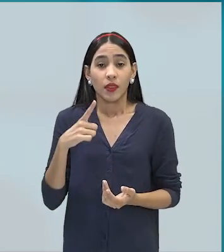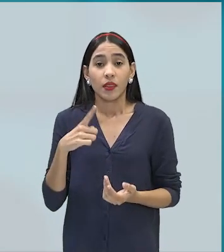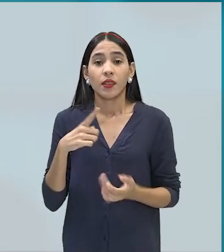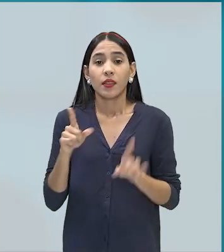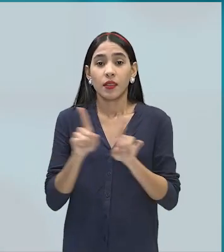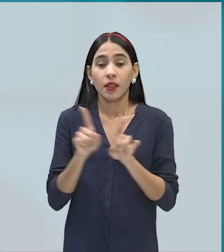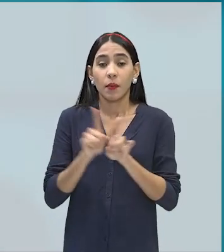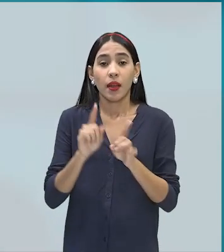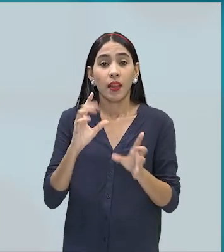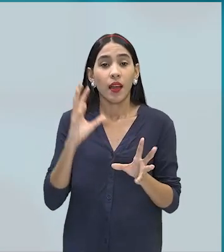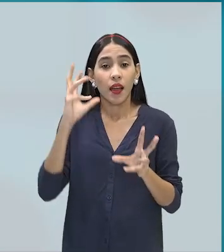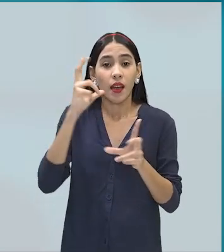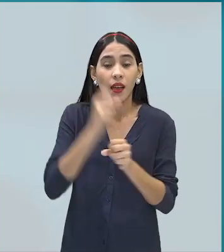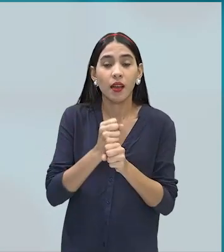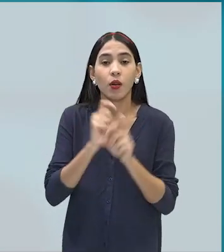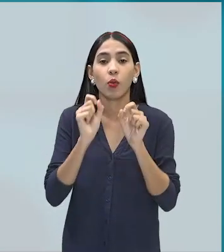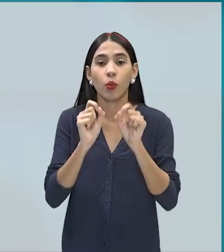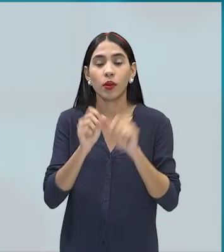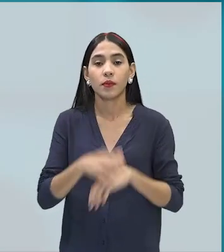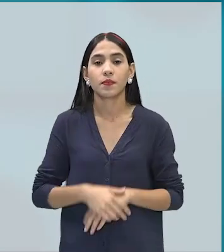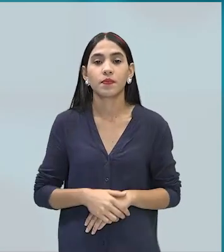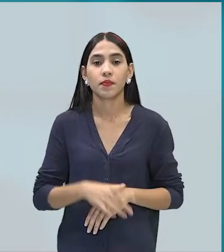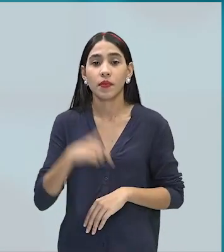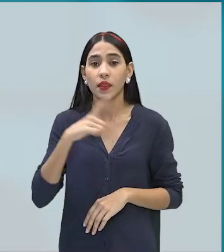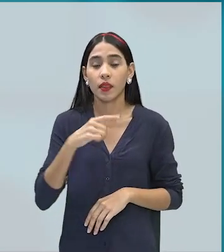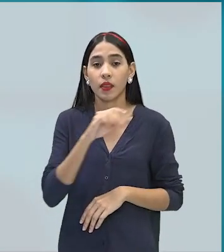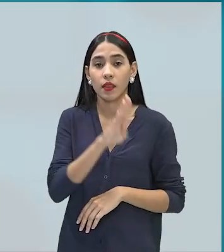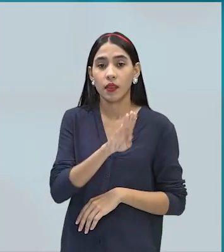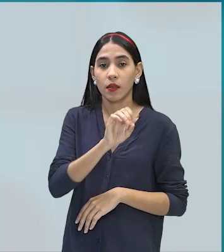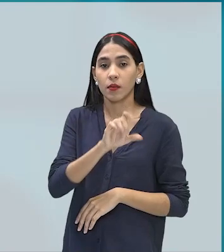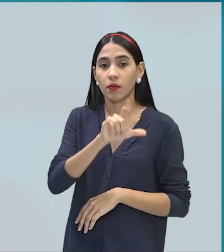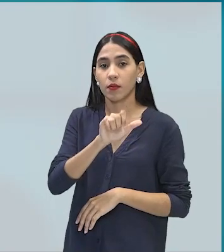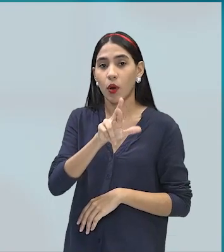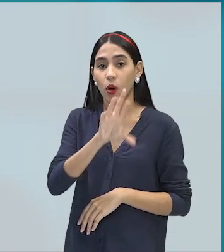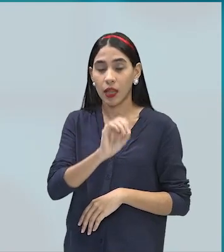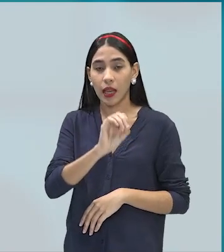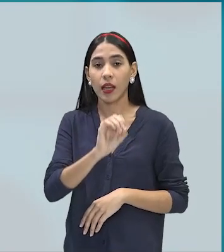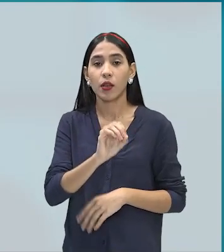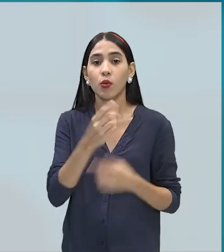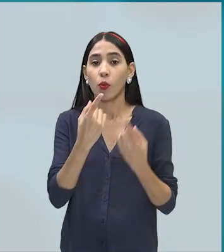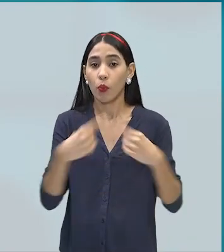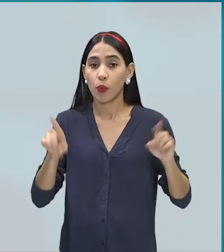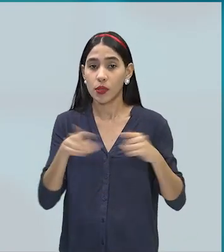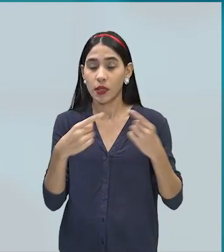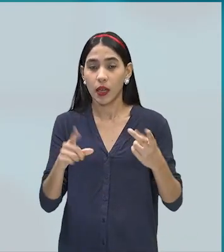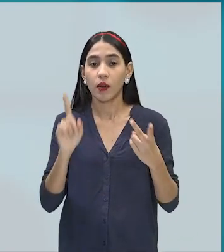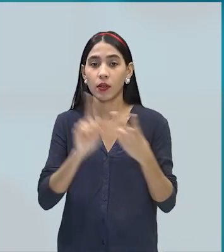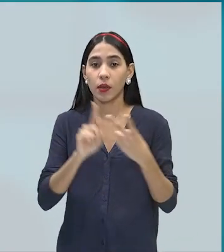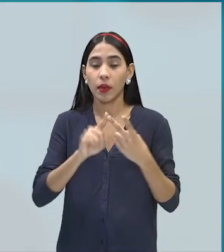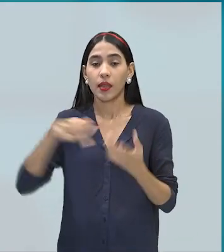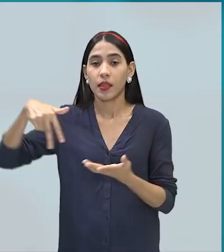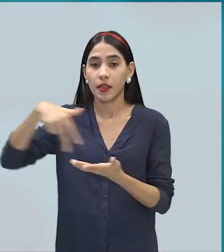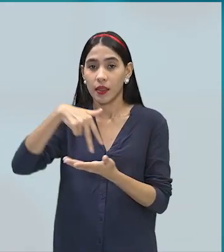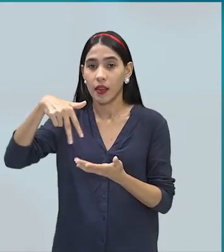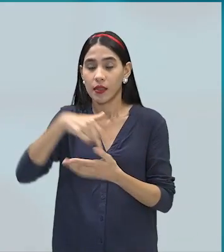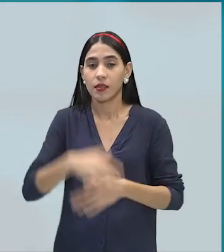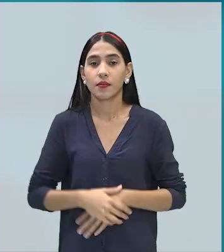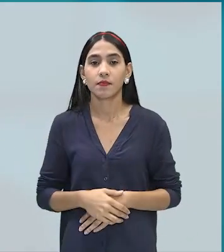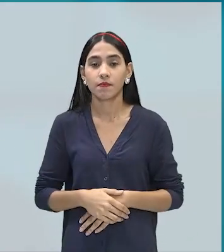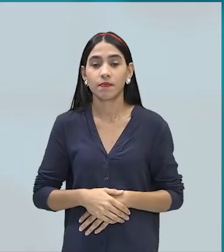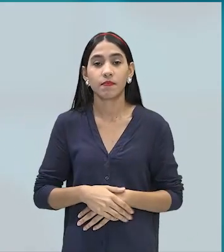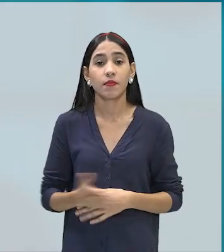vocês, relembrar na verdade que existe o bolero enquanto gênero musical e enquanto dança. Vamos ver aí